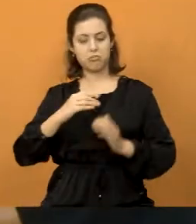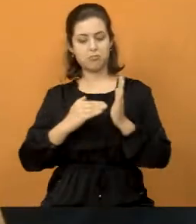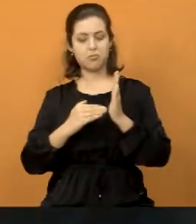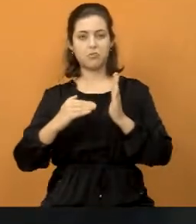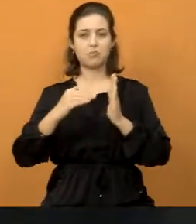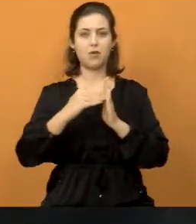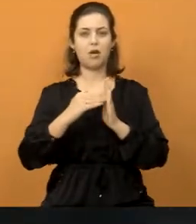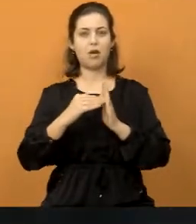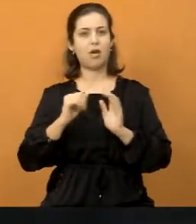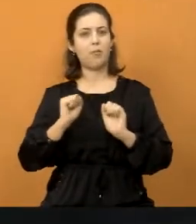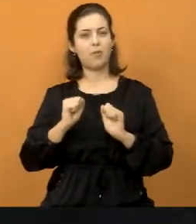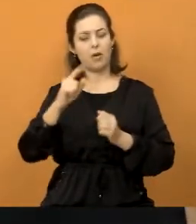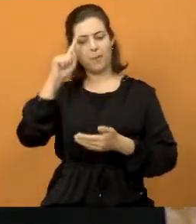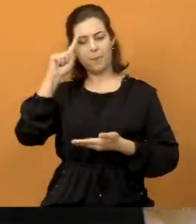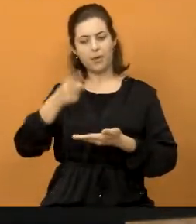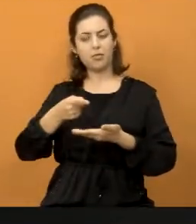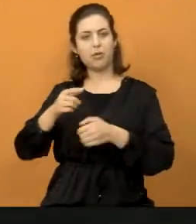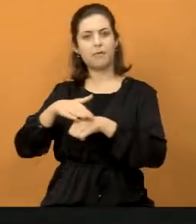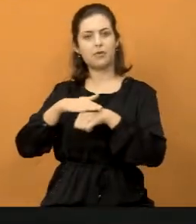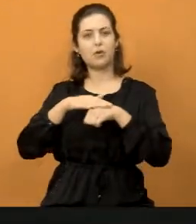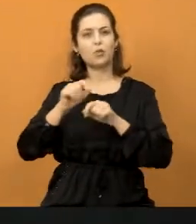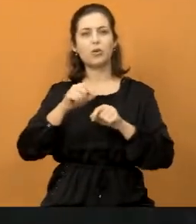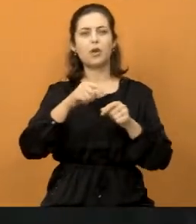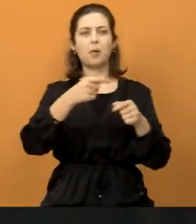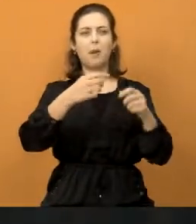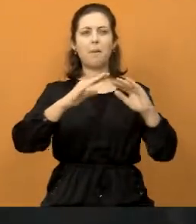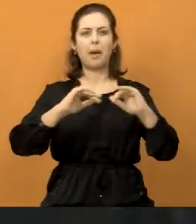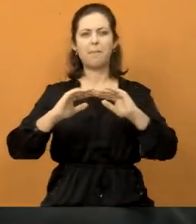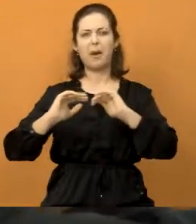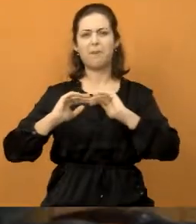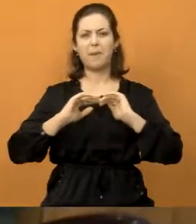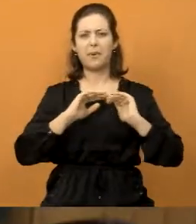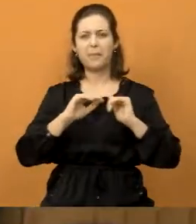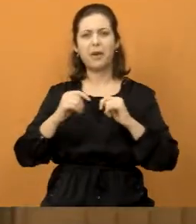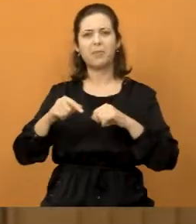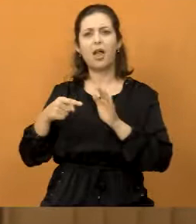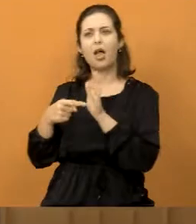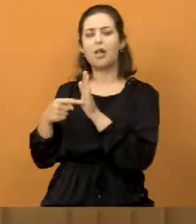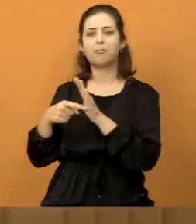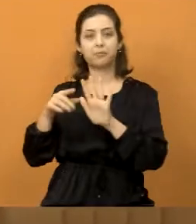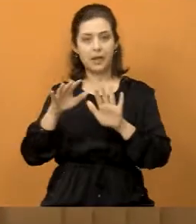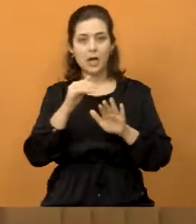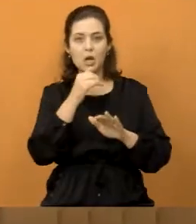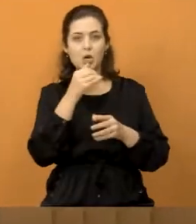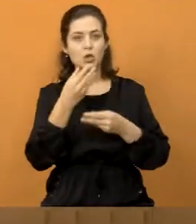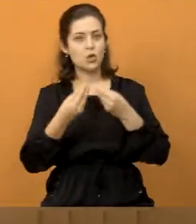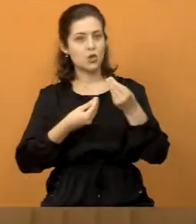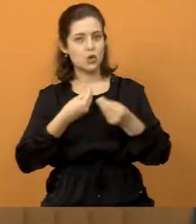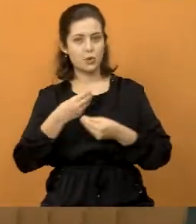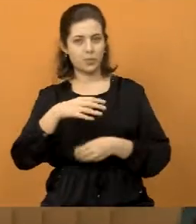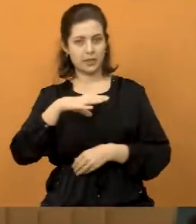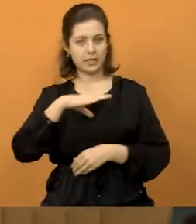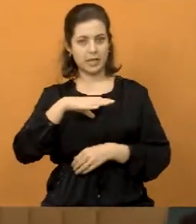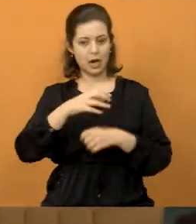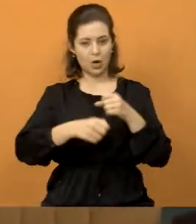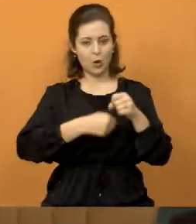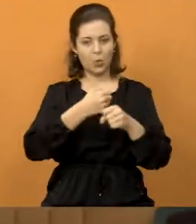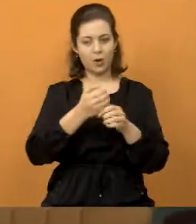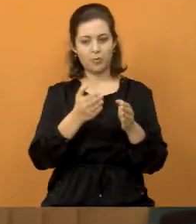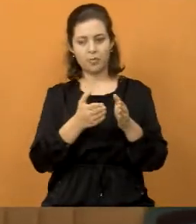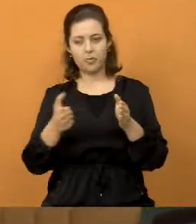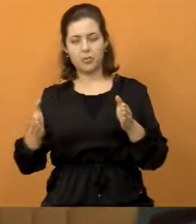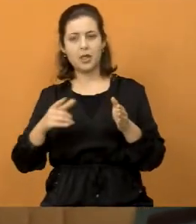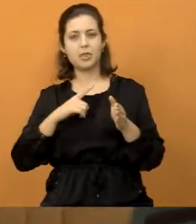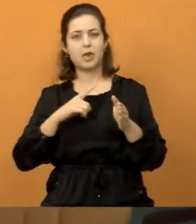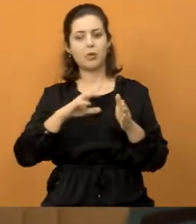que é o que contribuir positivamente com o nosso orçamento para que você dê caso entenda município todo ano ele precisa fazer um